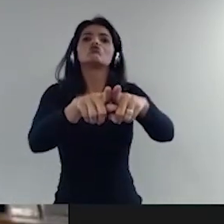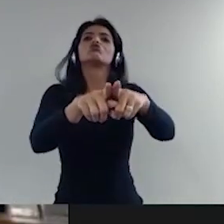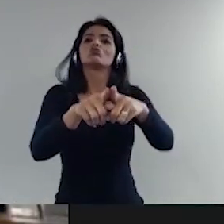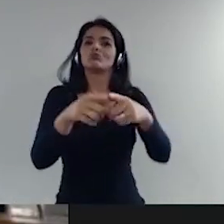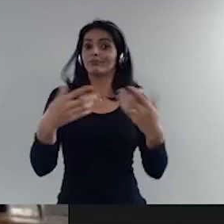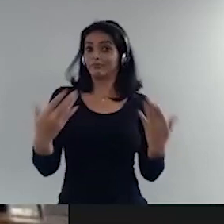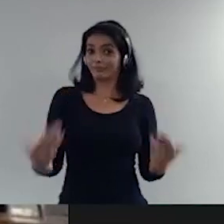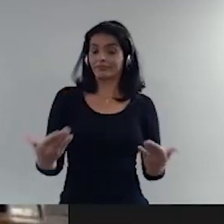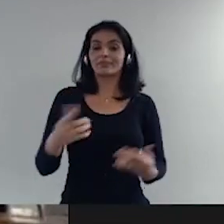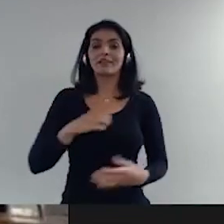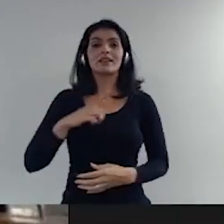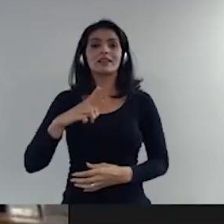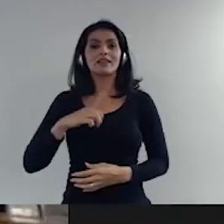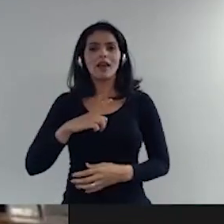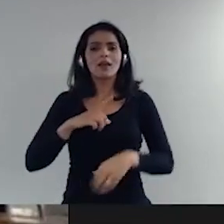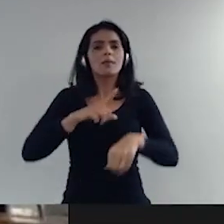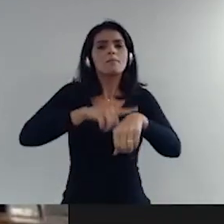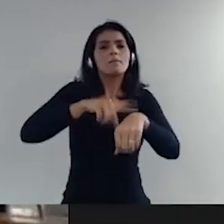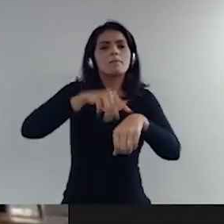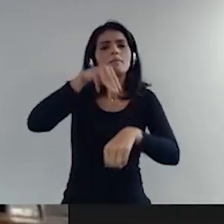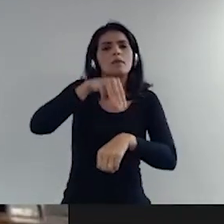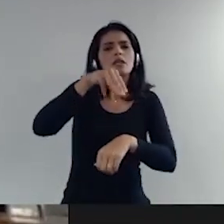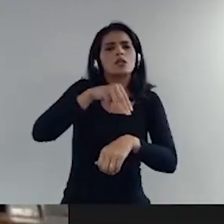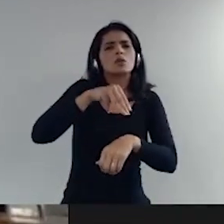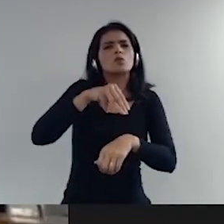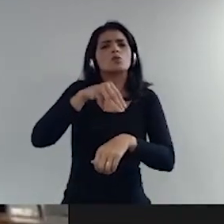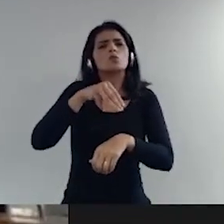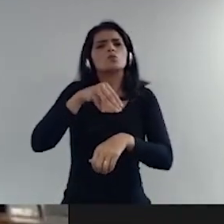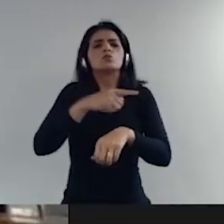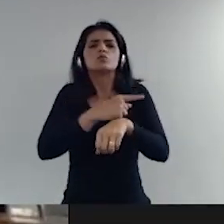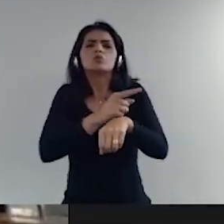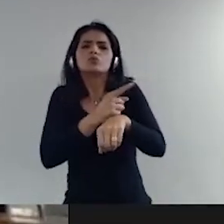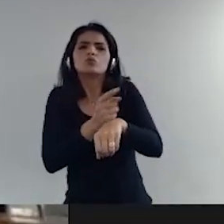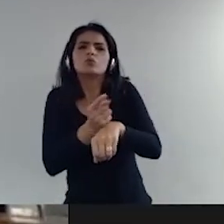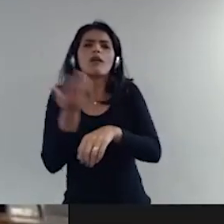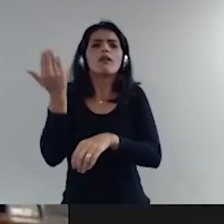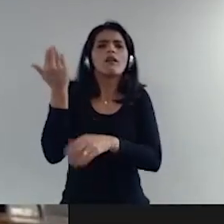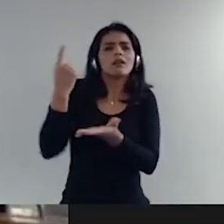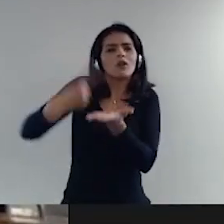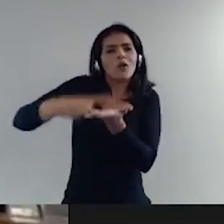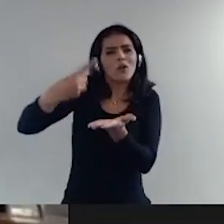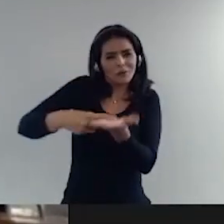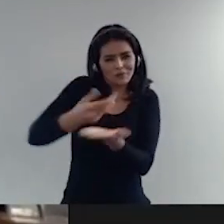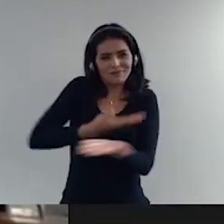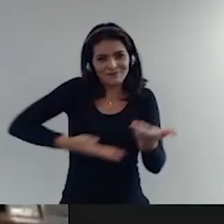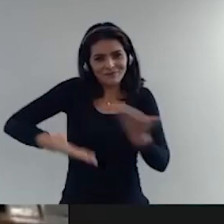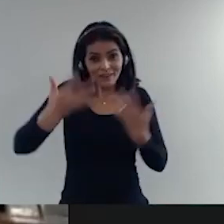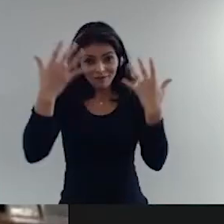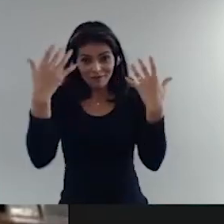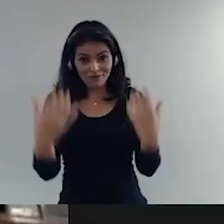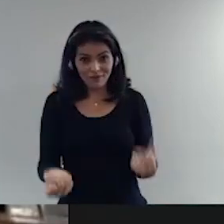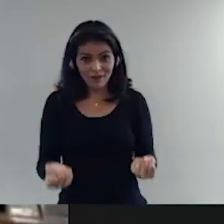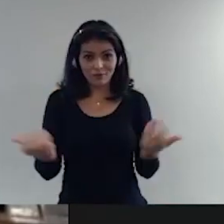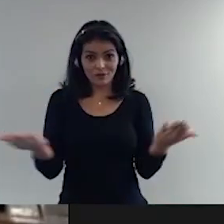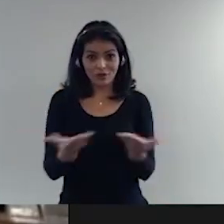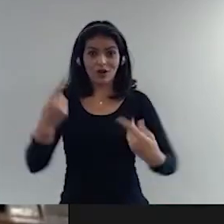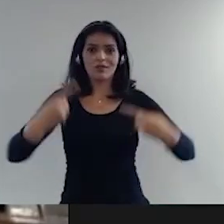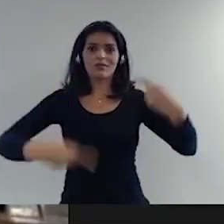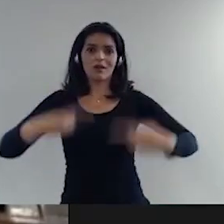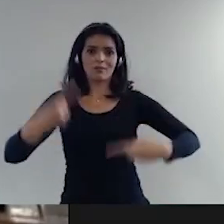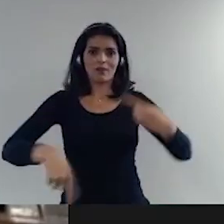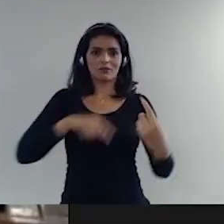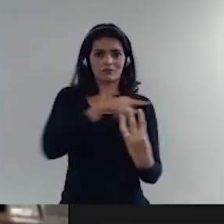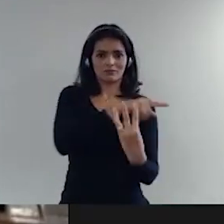Nós temos ainda alguns minutos, conforme acordado anteriormente, vamos passar o debate entre